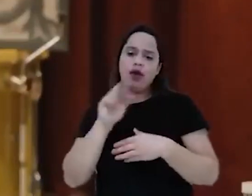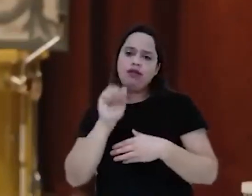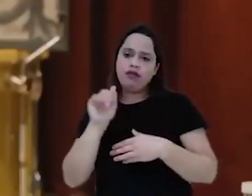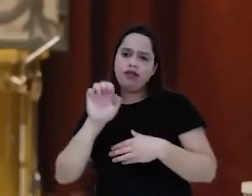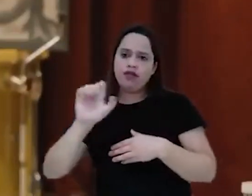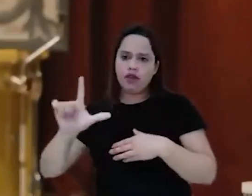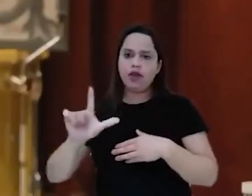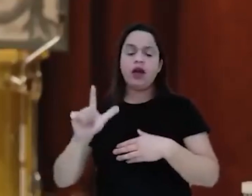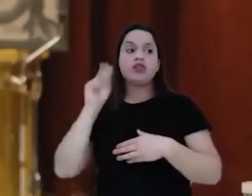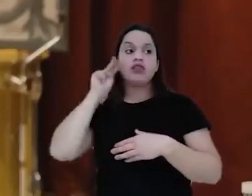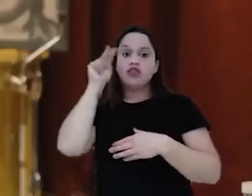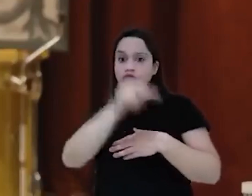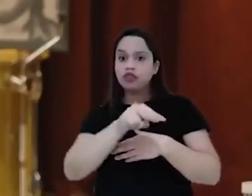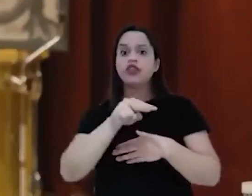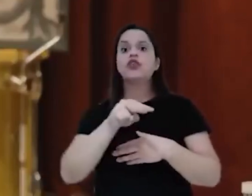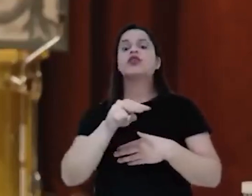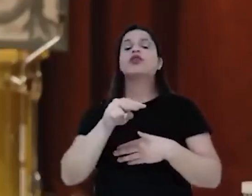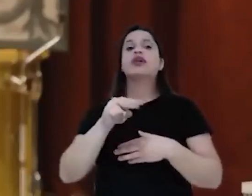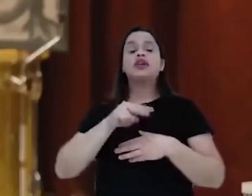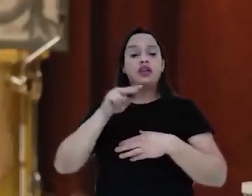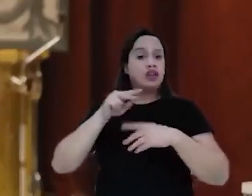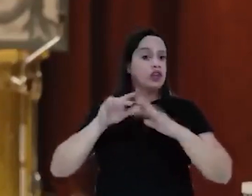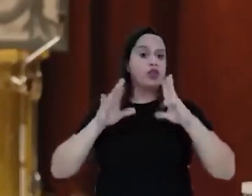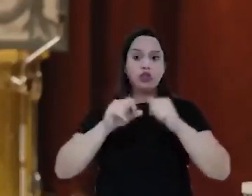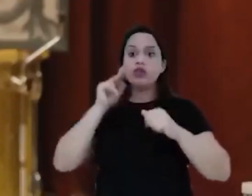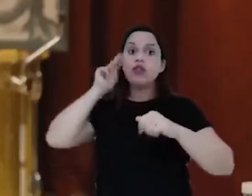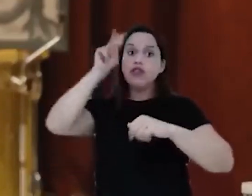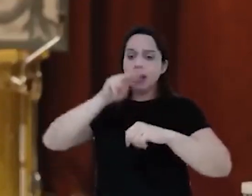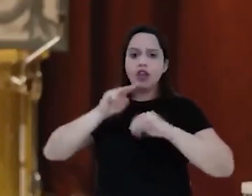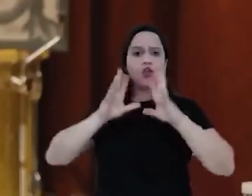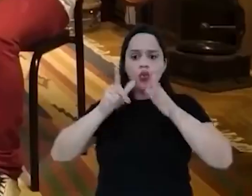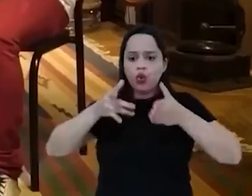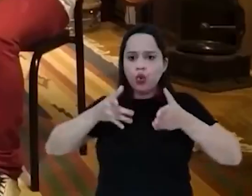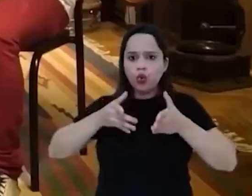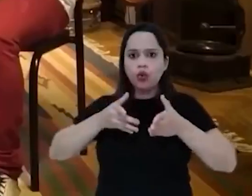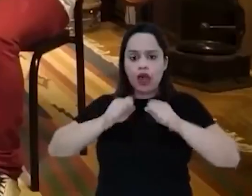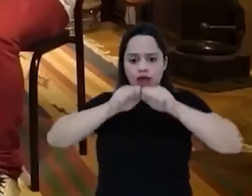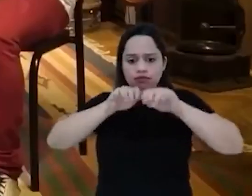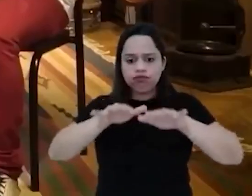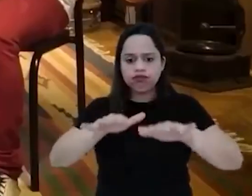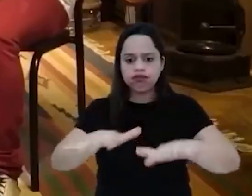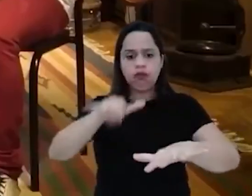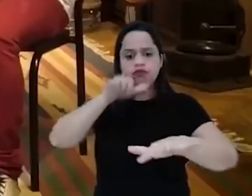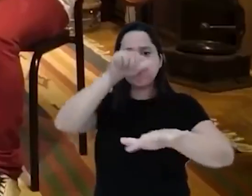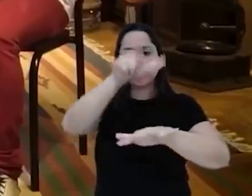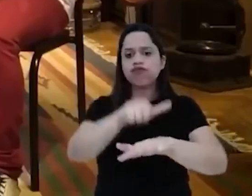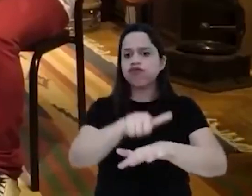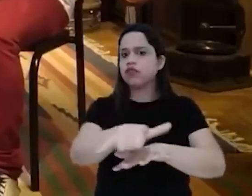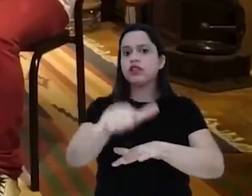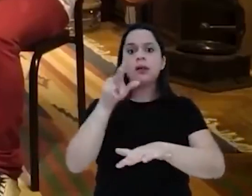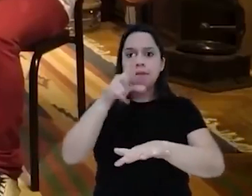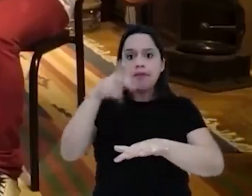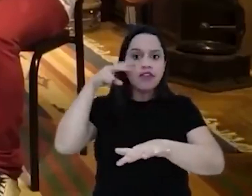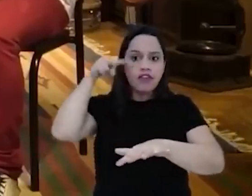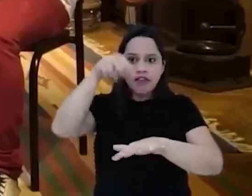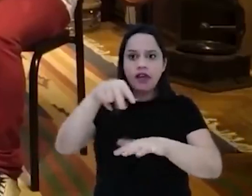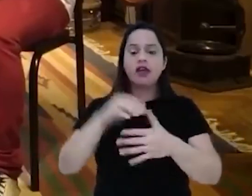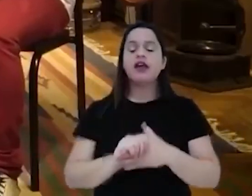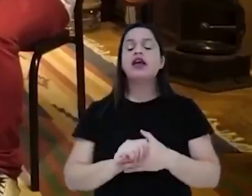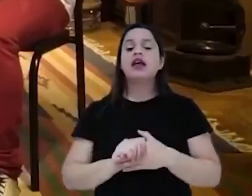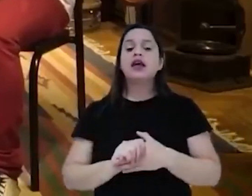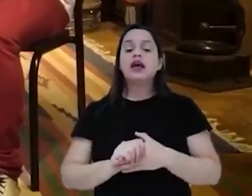Rafael Renzo e a gente viu e lá de cima Esse enxergo o aeroporto é porque até um cara tava tava para